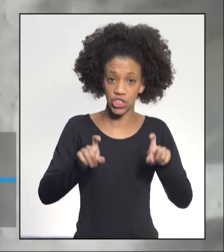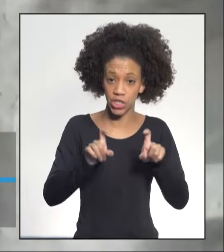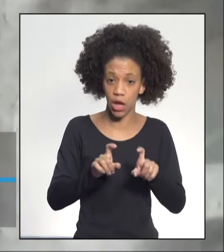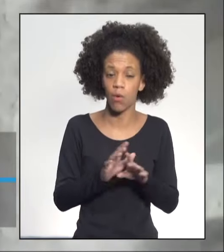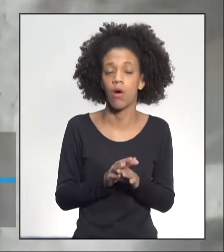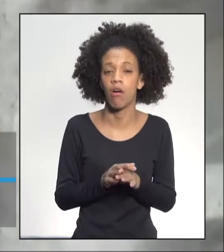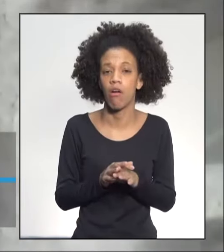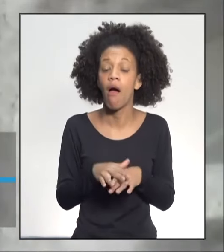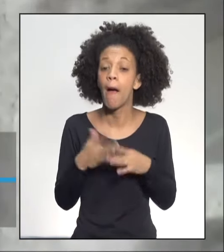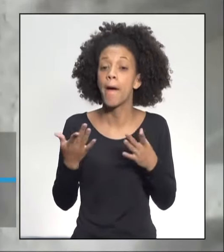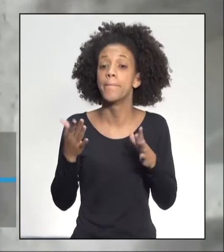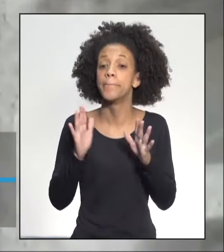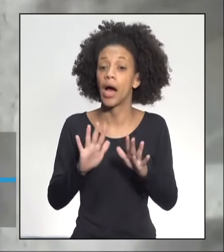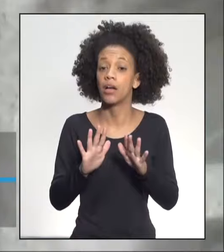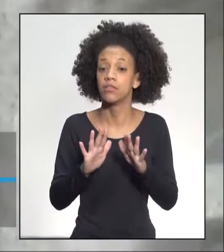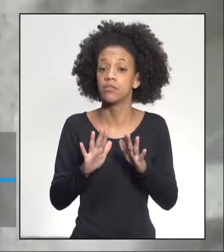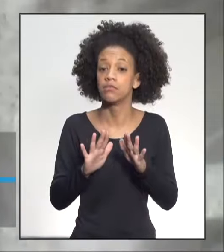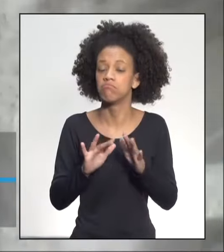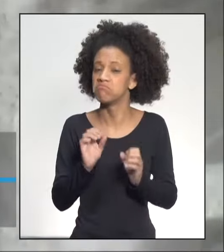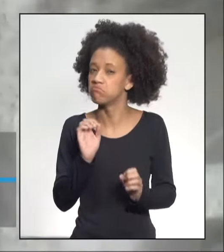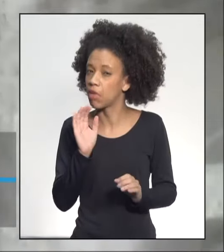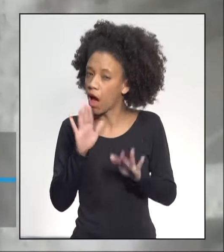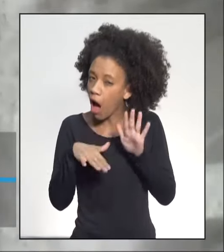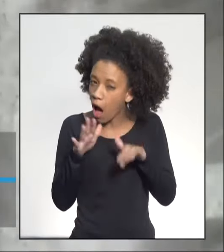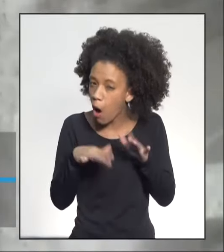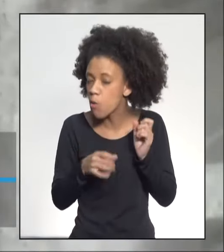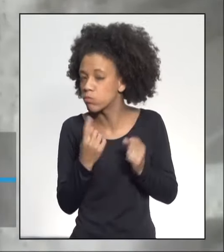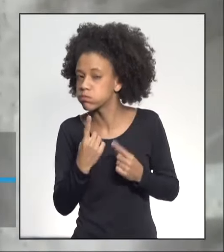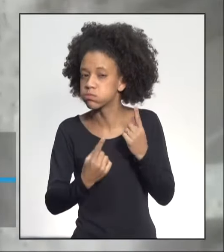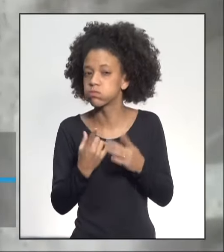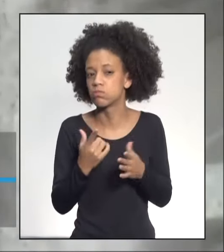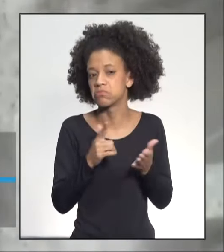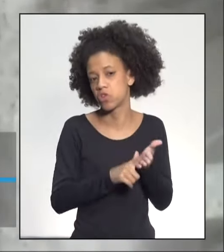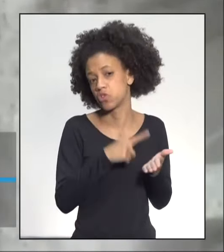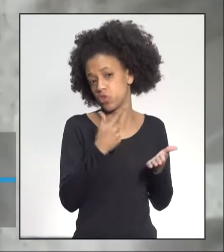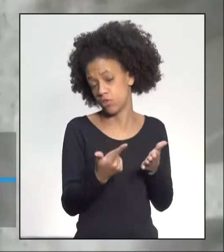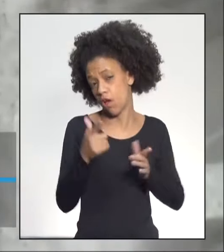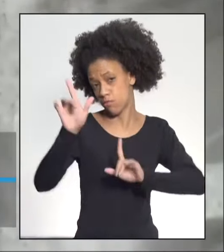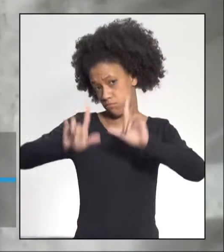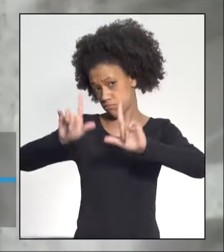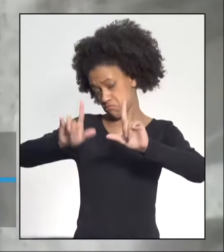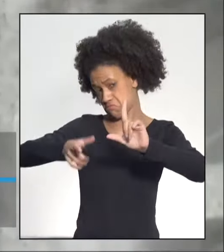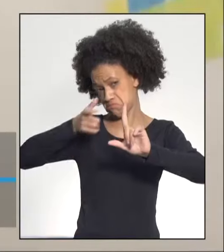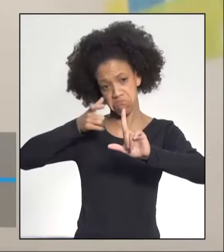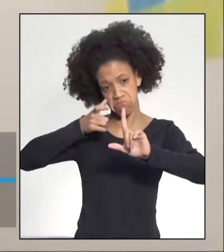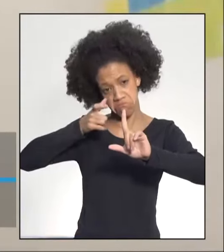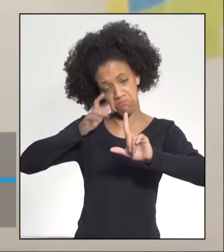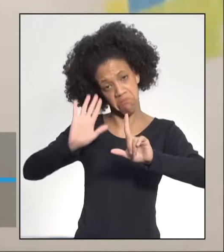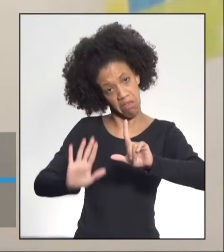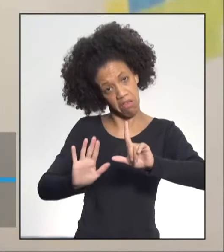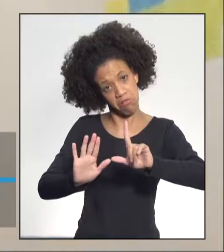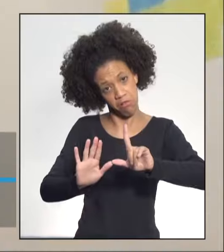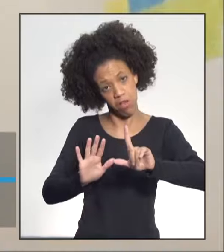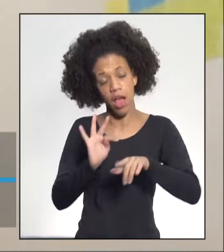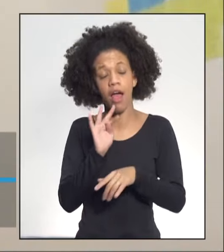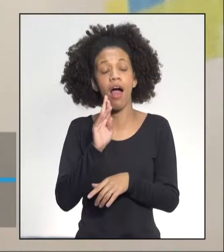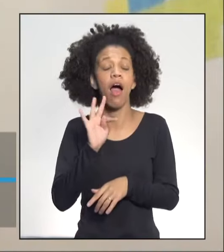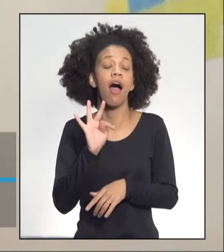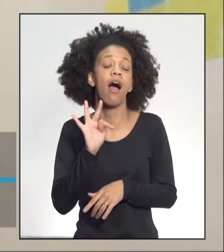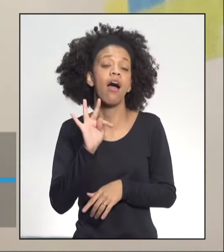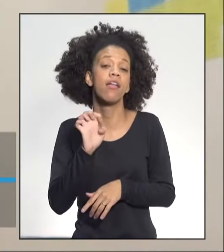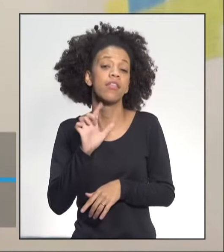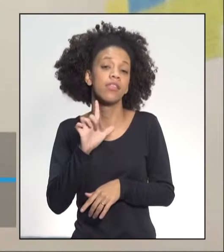mas a maioria, professor Diego, está falando através de jornal na TV. Eu acredito que eles estão falando daqueles telejornais,